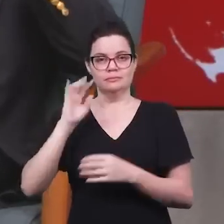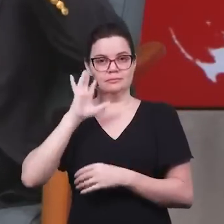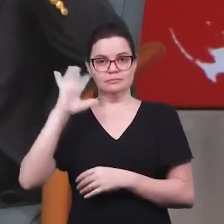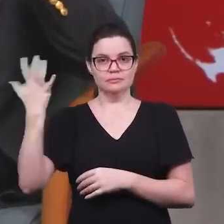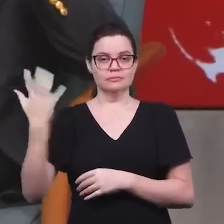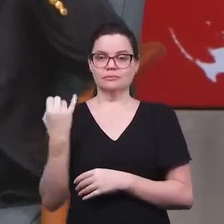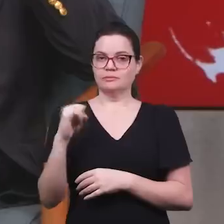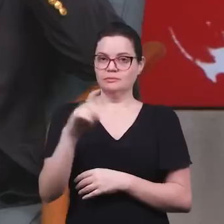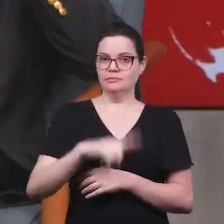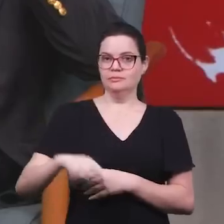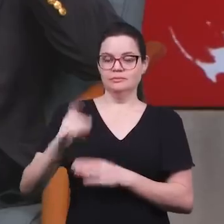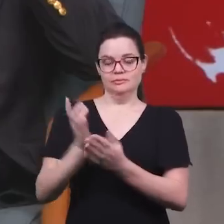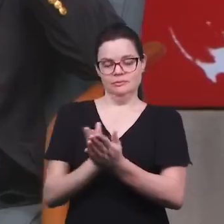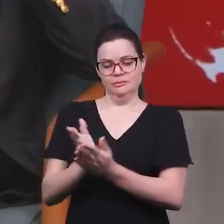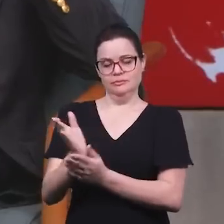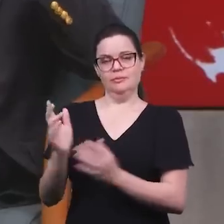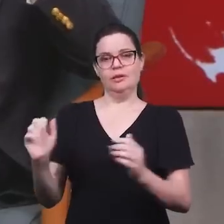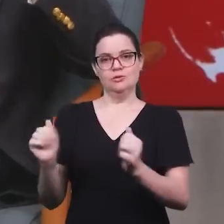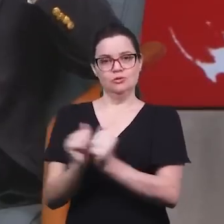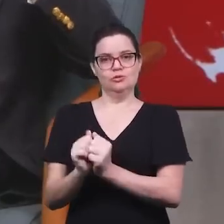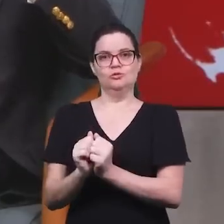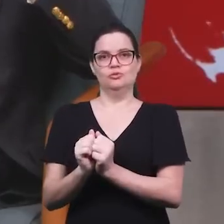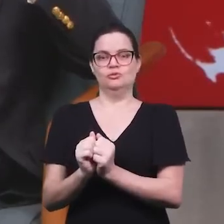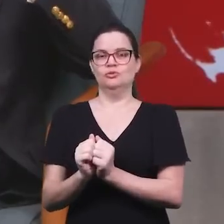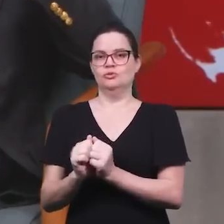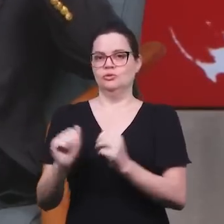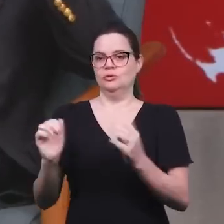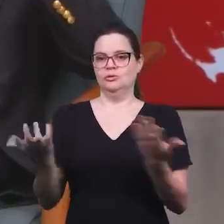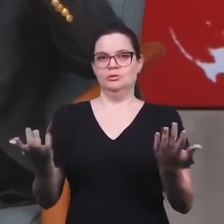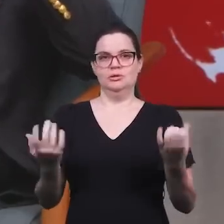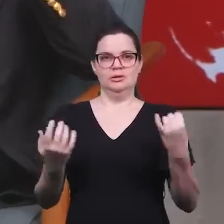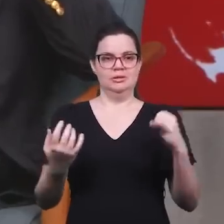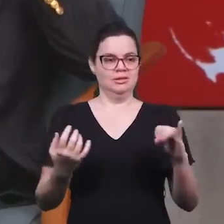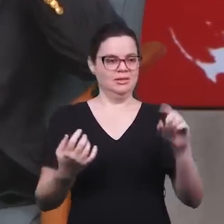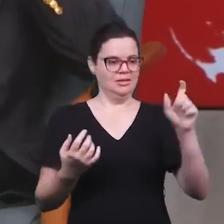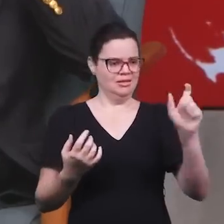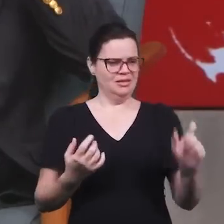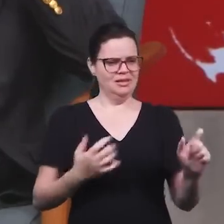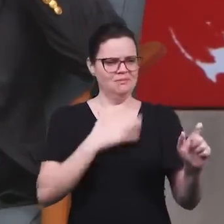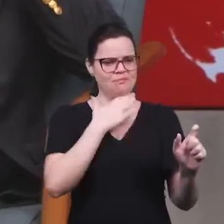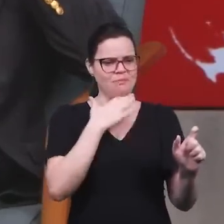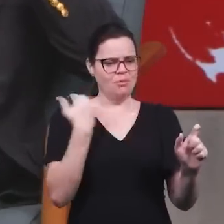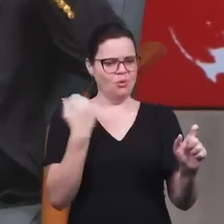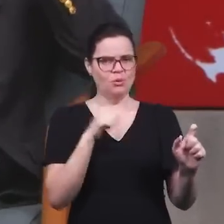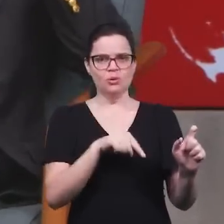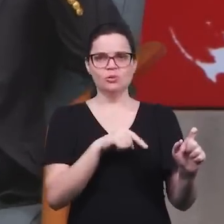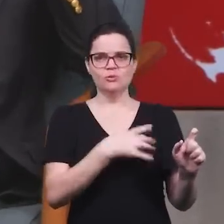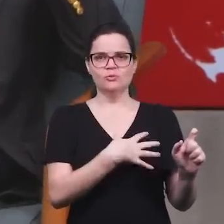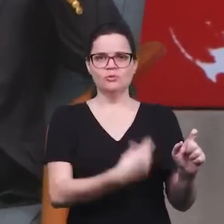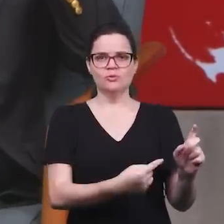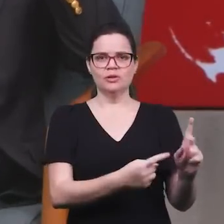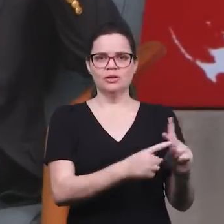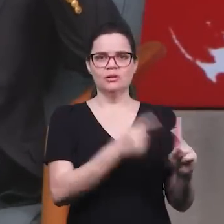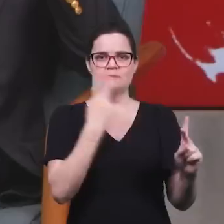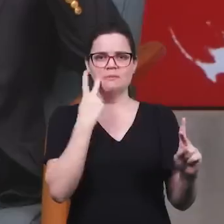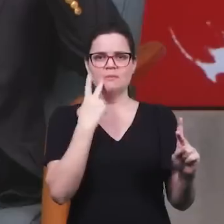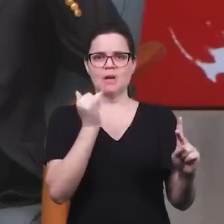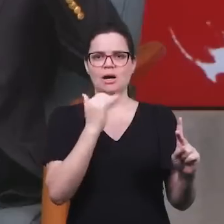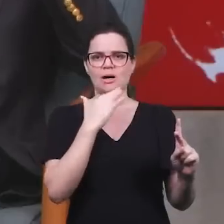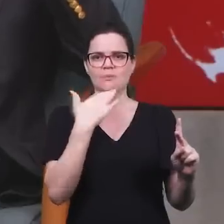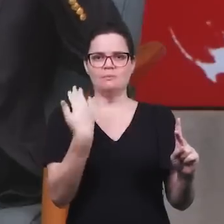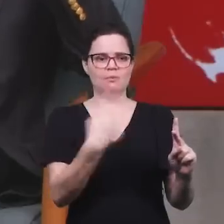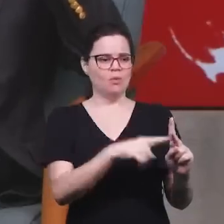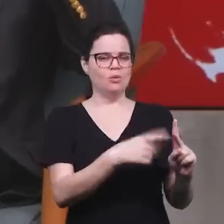caminham desse jeito, com o Filho morto e o Pai está morto. Tem que a experiência de